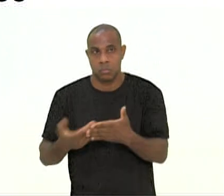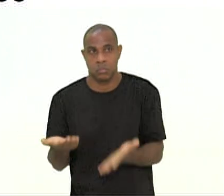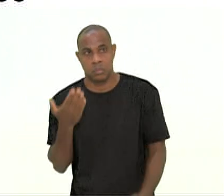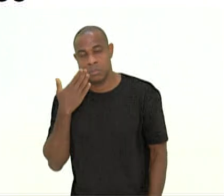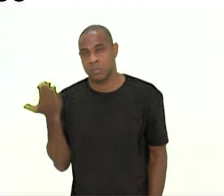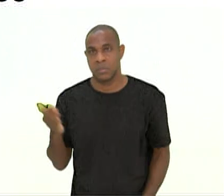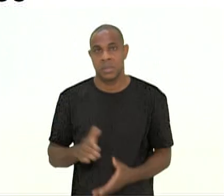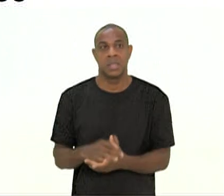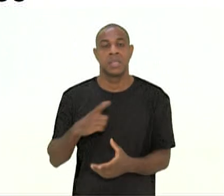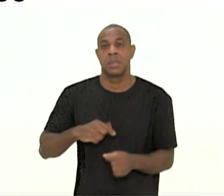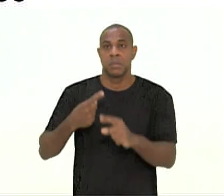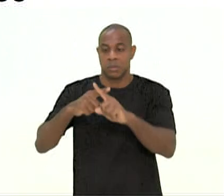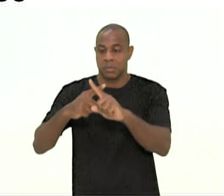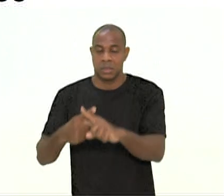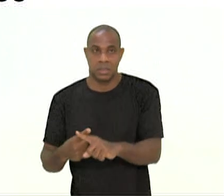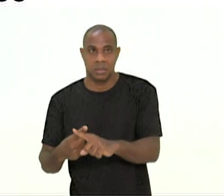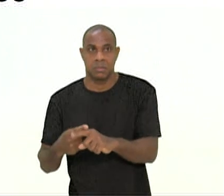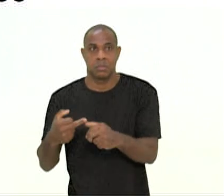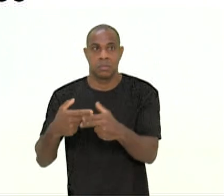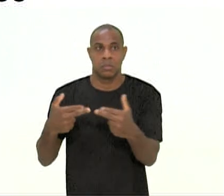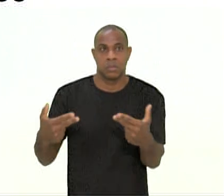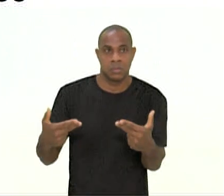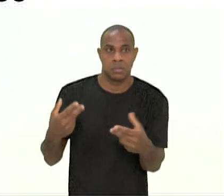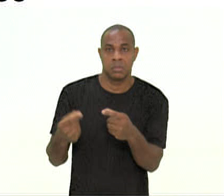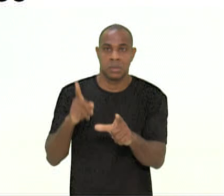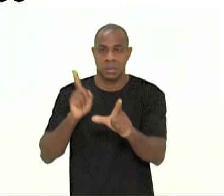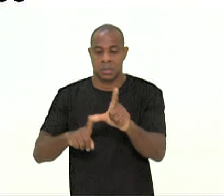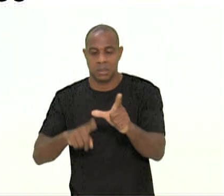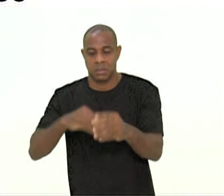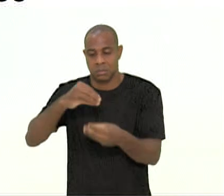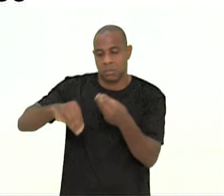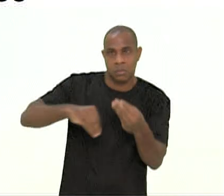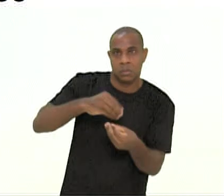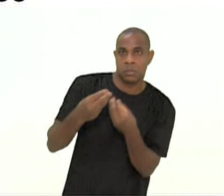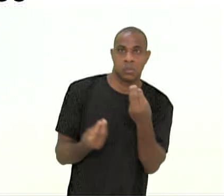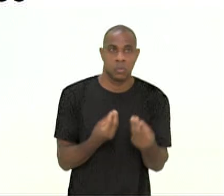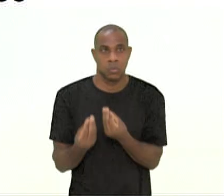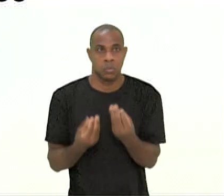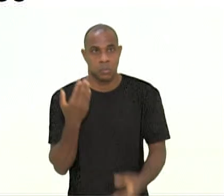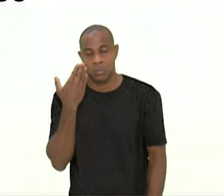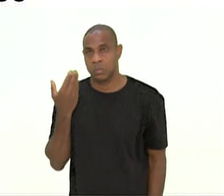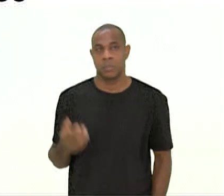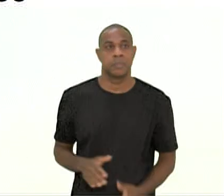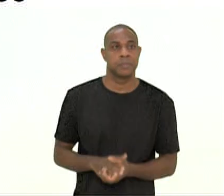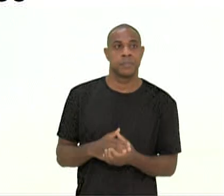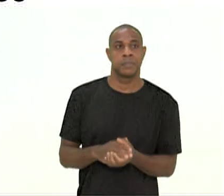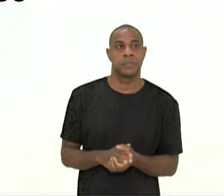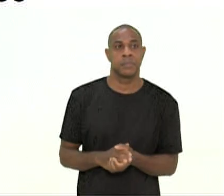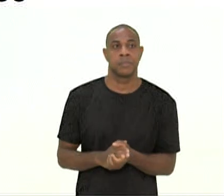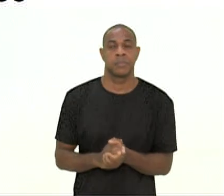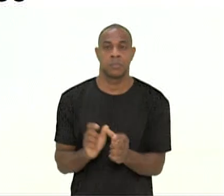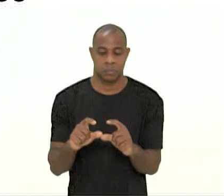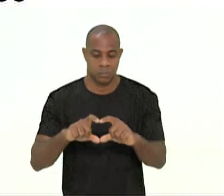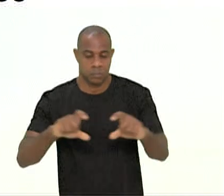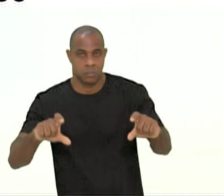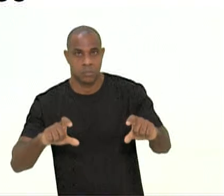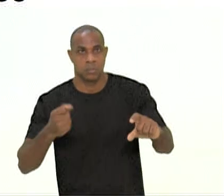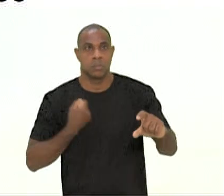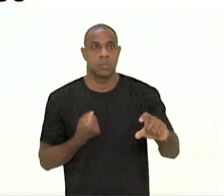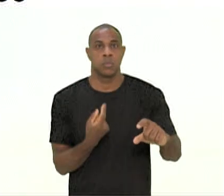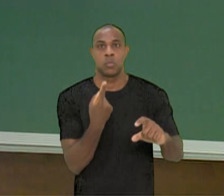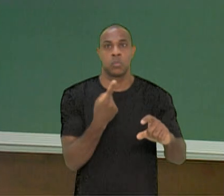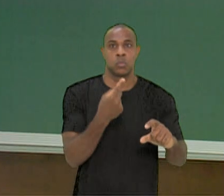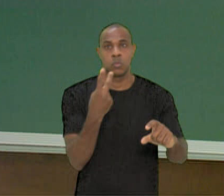monômio? Uma multiplicação entre número e letra. Tá bom? Uma expressão com um ou mais monômios é